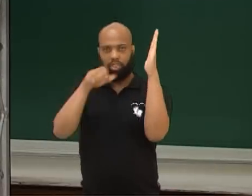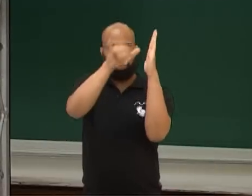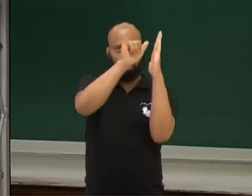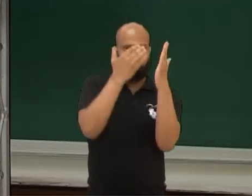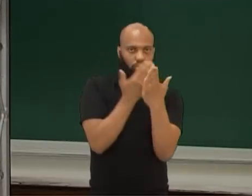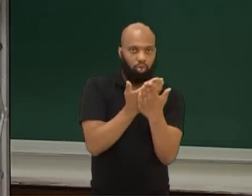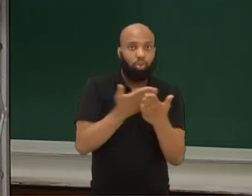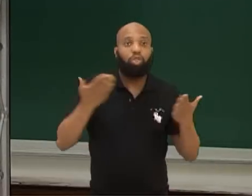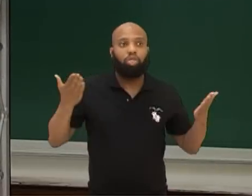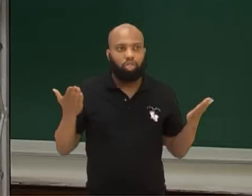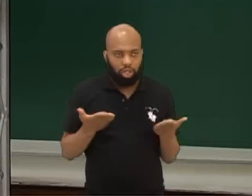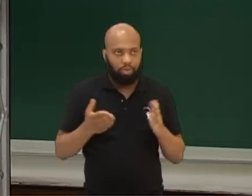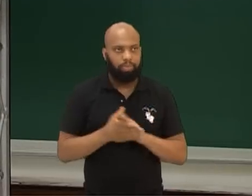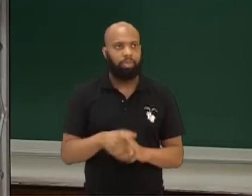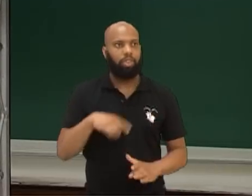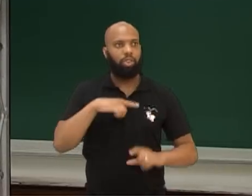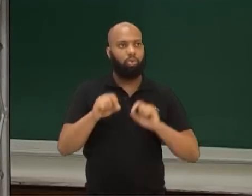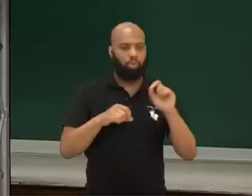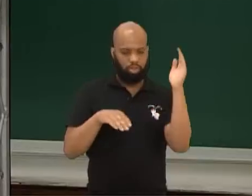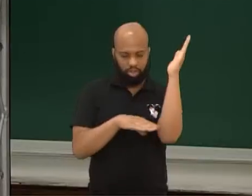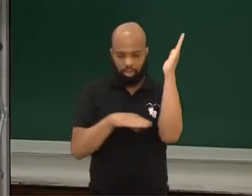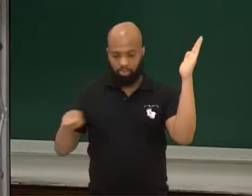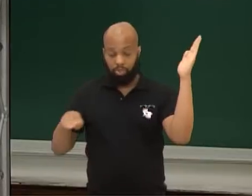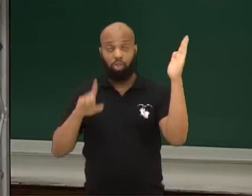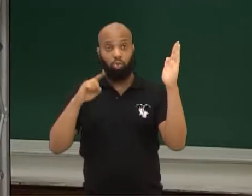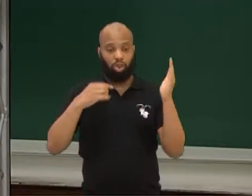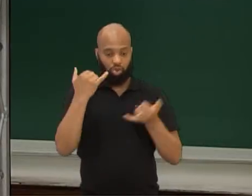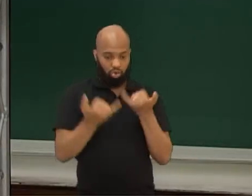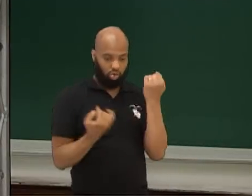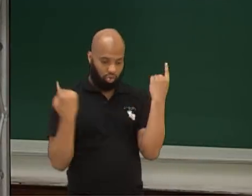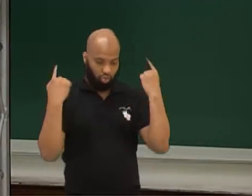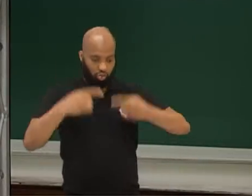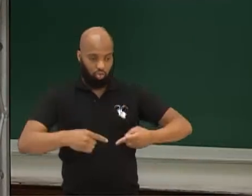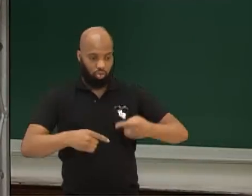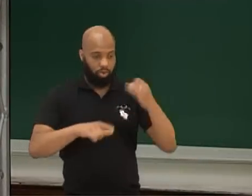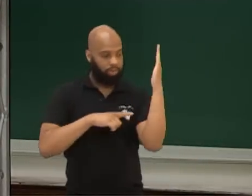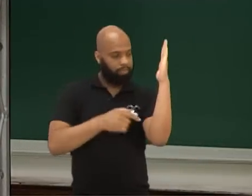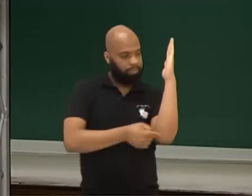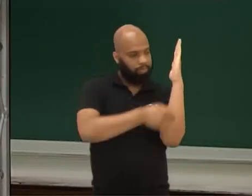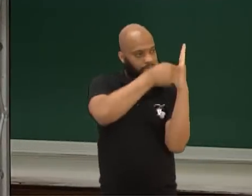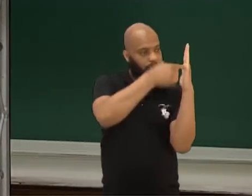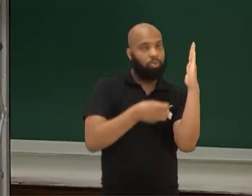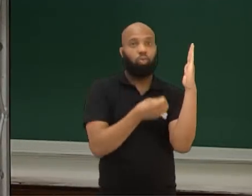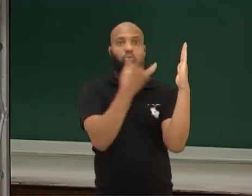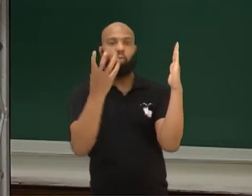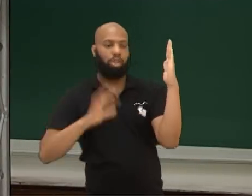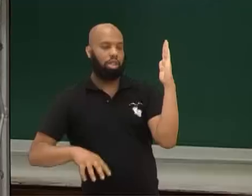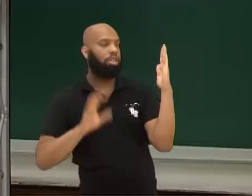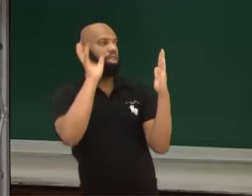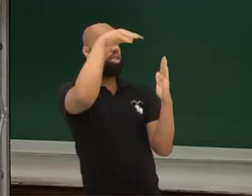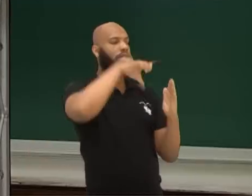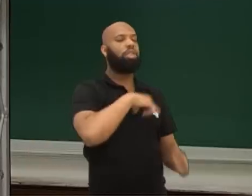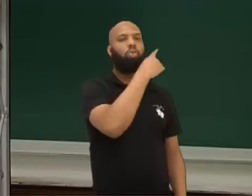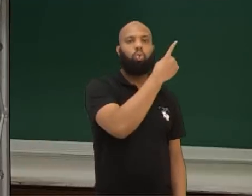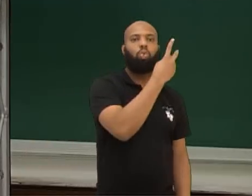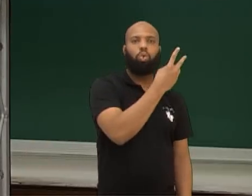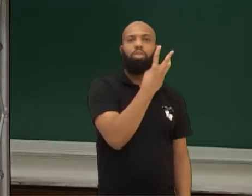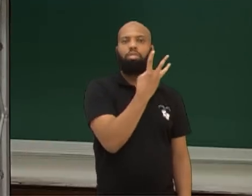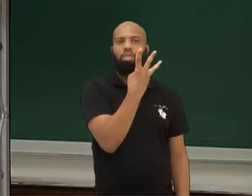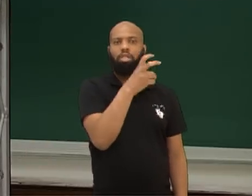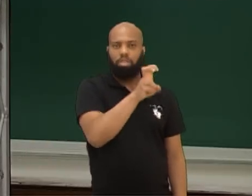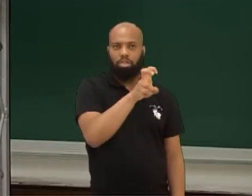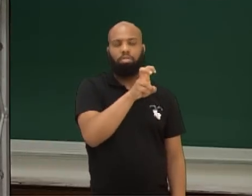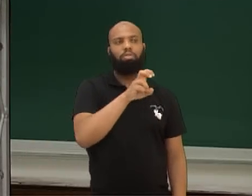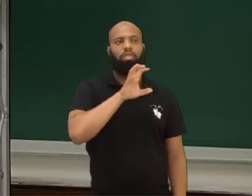Ó, aqui tá os jogos. Aqui, ó, no eixo vertical, tá a quantidade de cestas. 1 cesta, 2 cestas, 3 cestas,